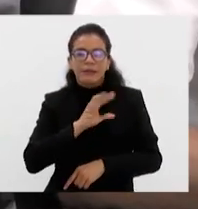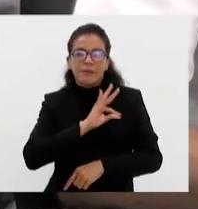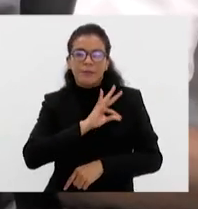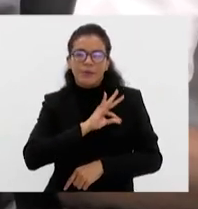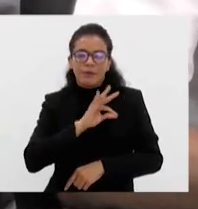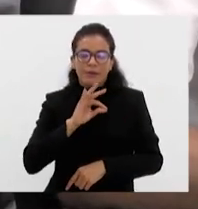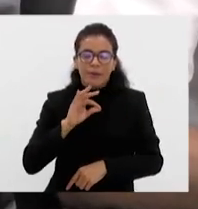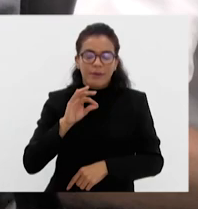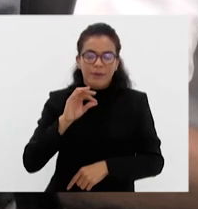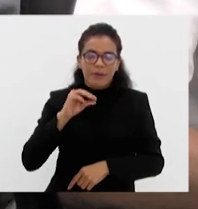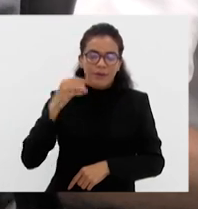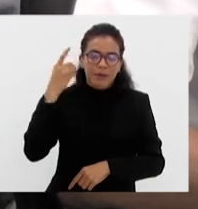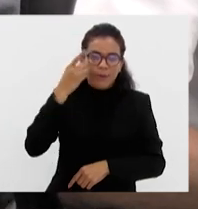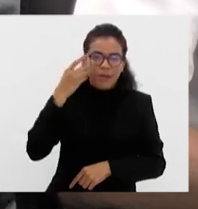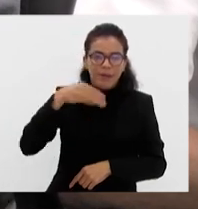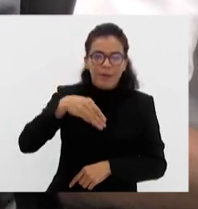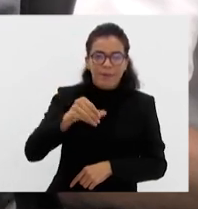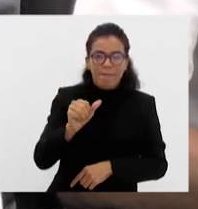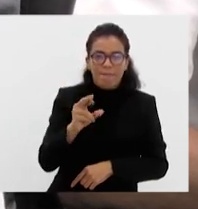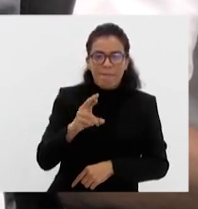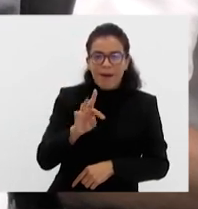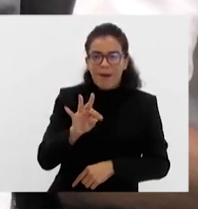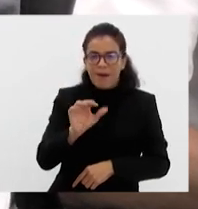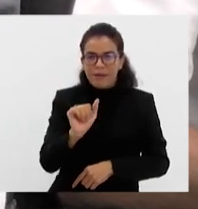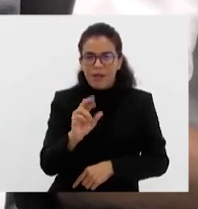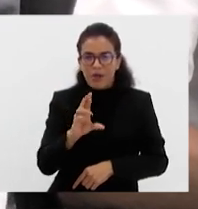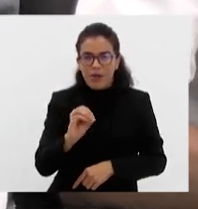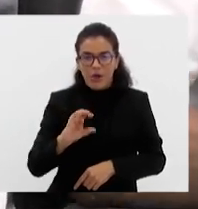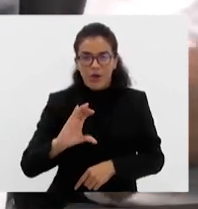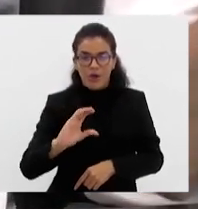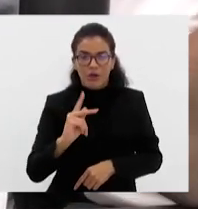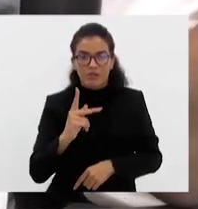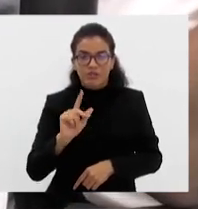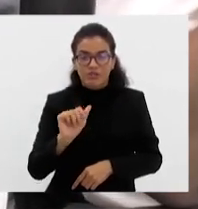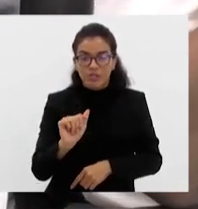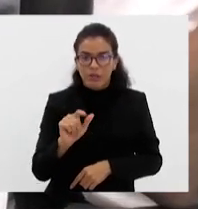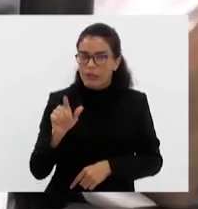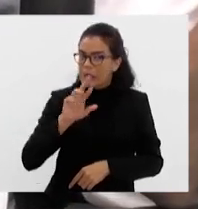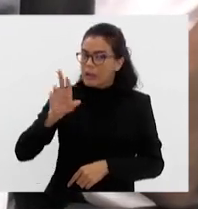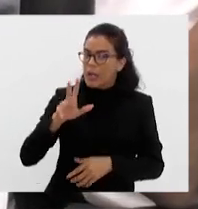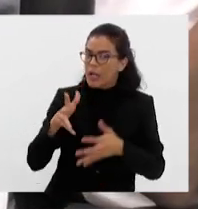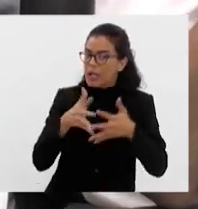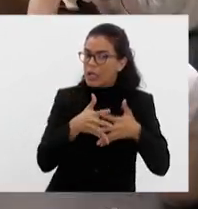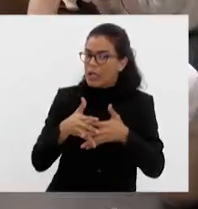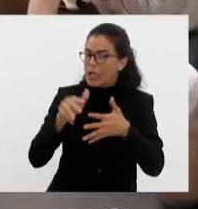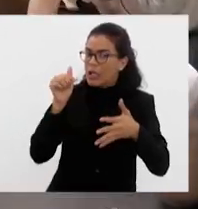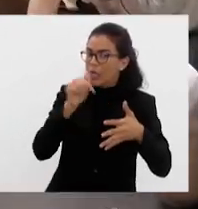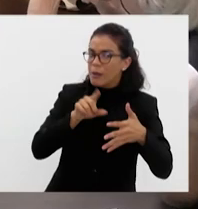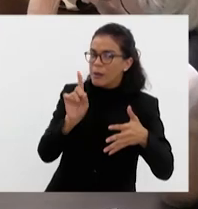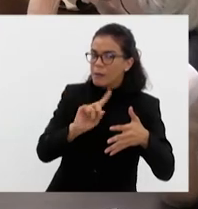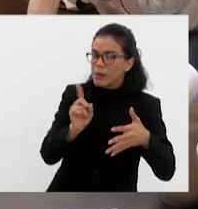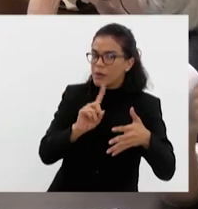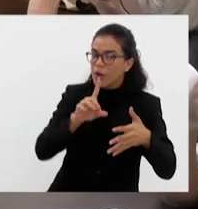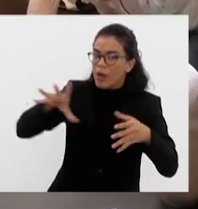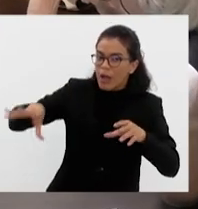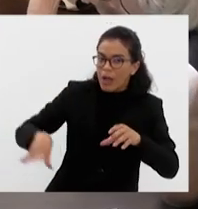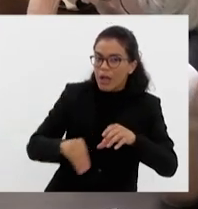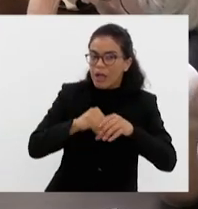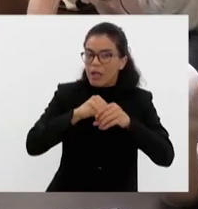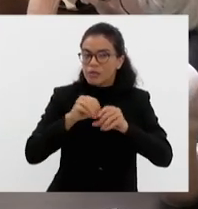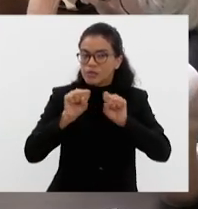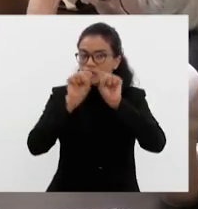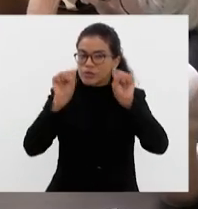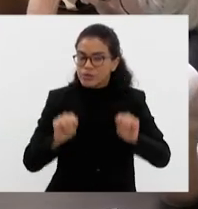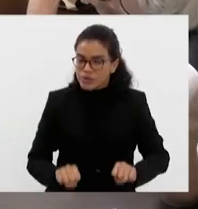Não, eu não fiz parte, não. Marta Rocha. A minha sugestão deputado seria... Mink, na verdade, não era no caminhão. Ele impõe uma implantação de um sistema